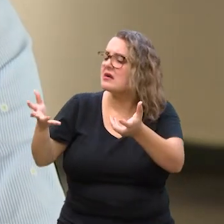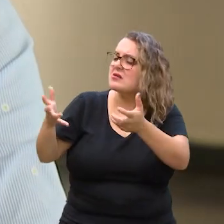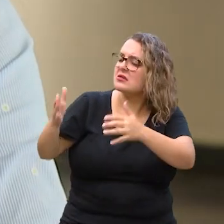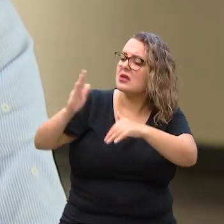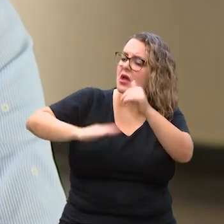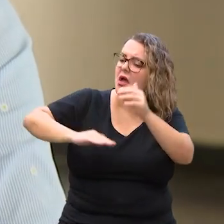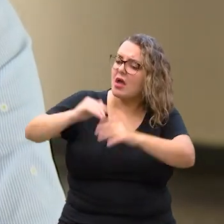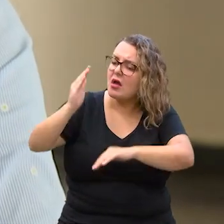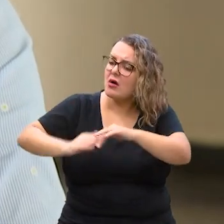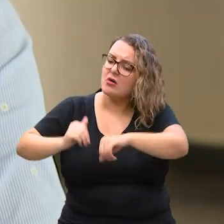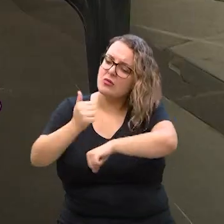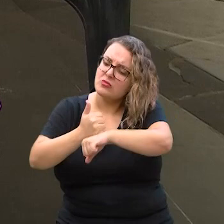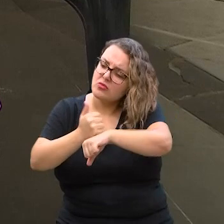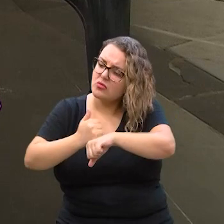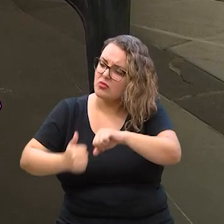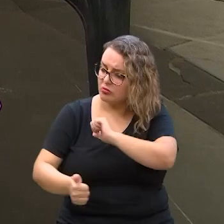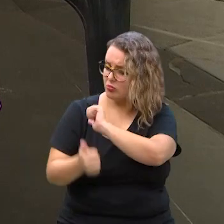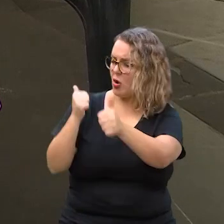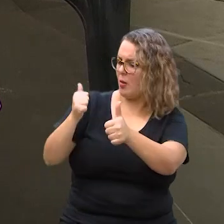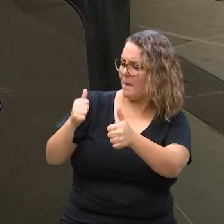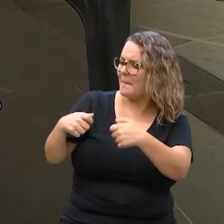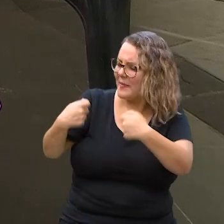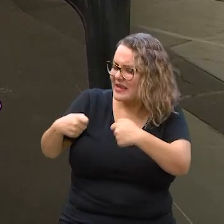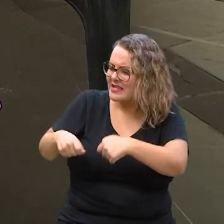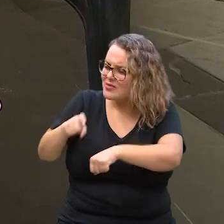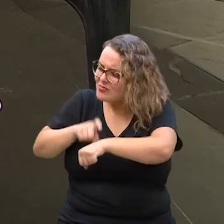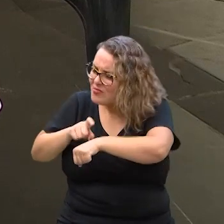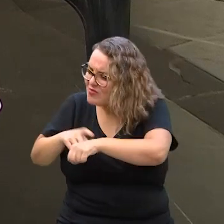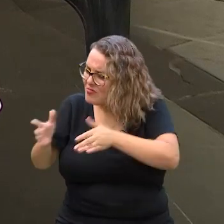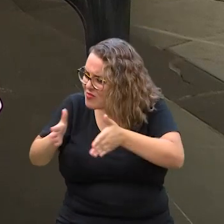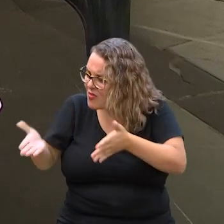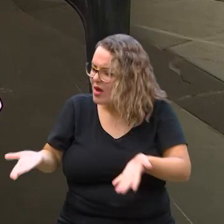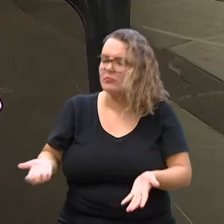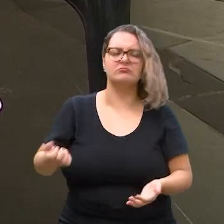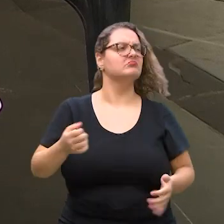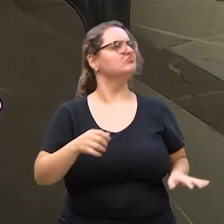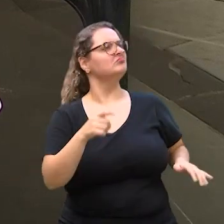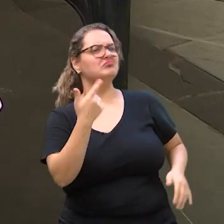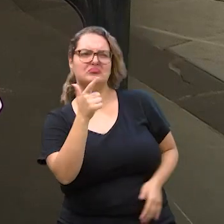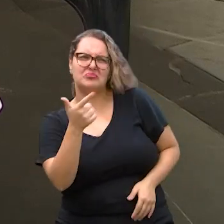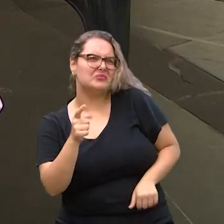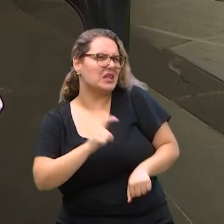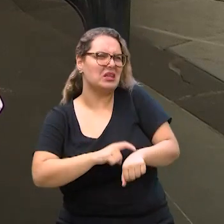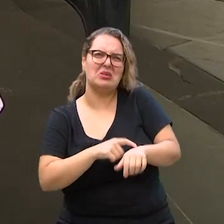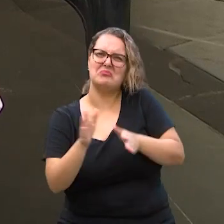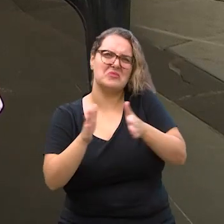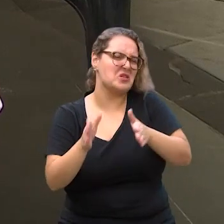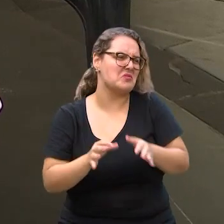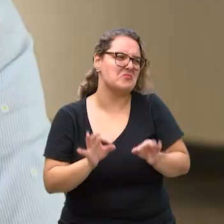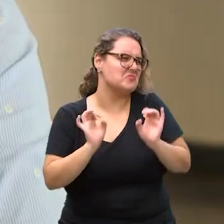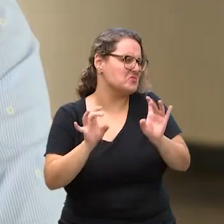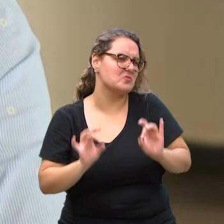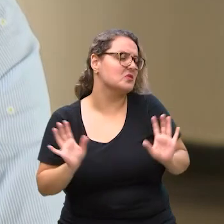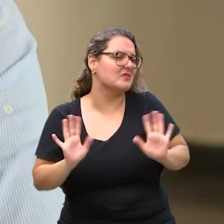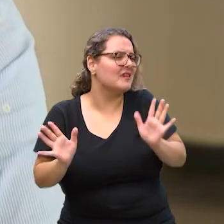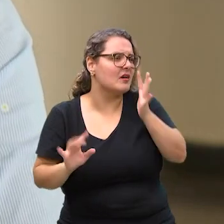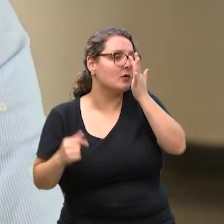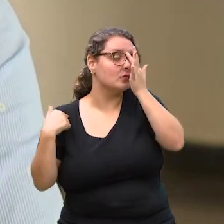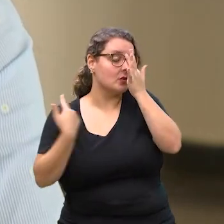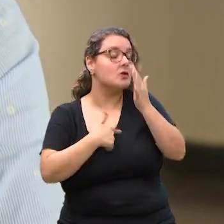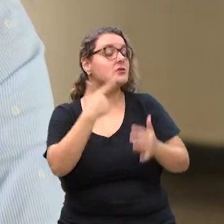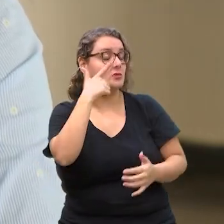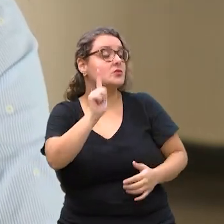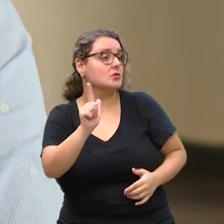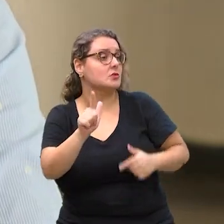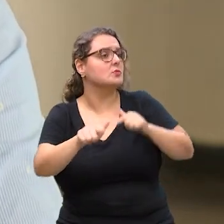fase, existe um tempo para começar? Não existe um tempo ideal, a gente consegue trabalhar com qualquer idade que a